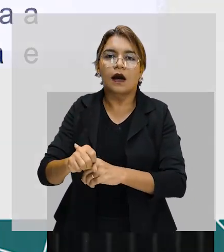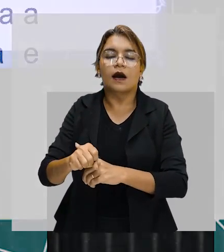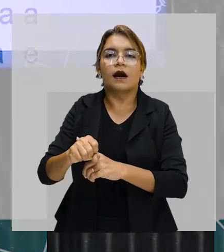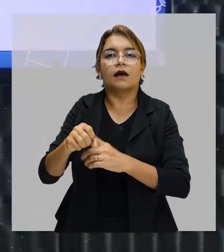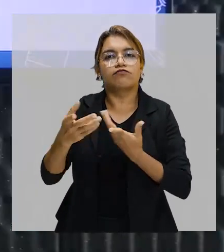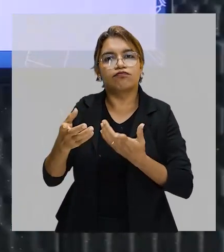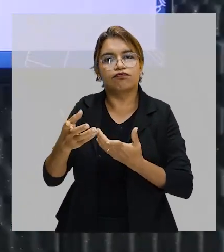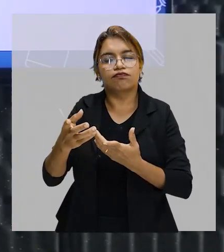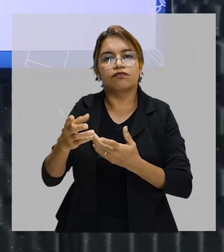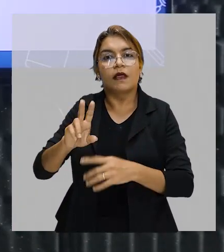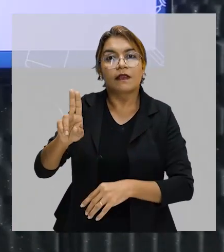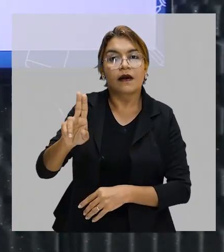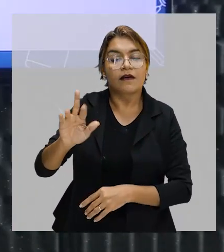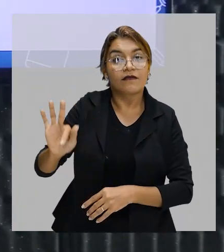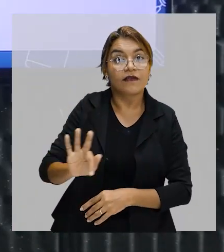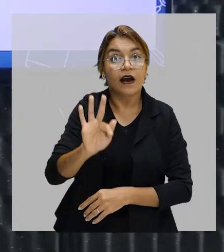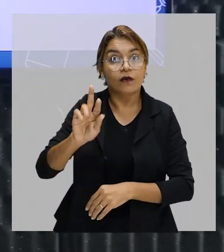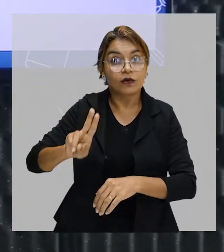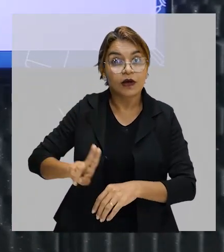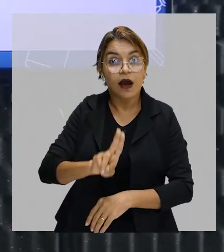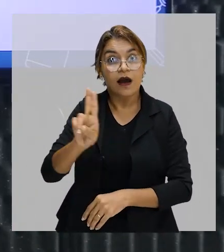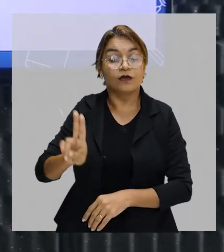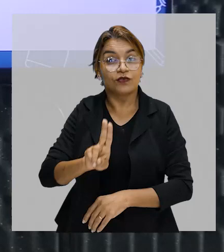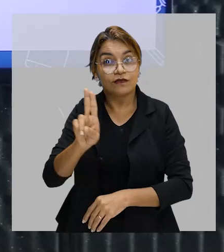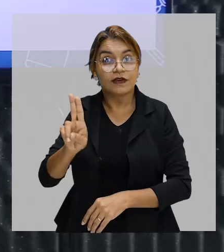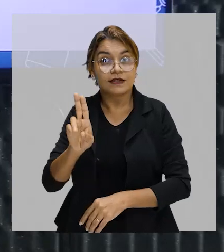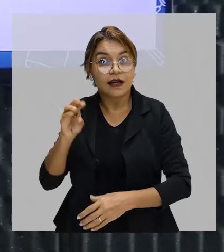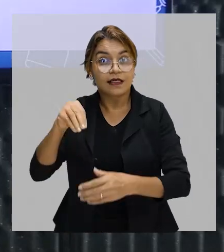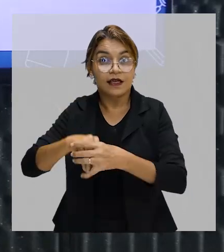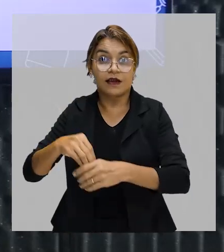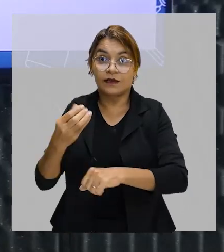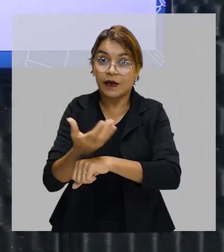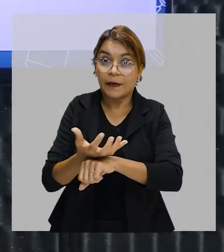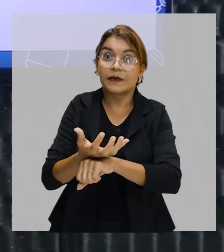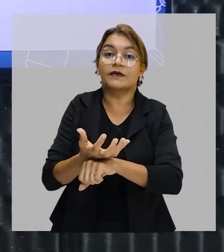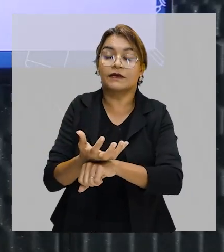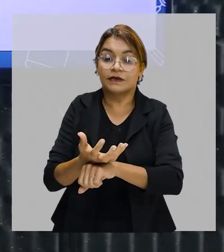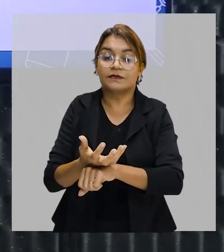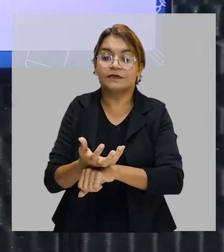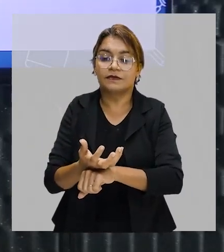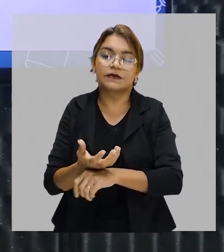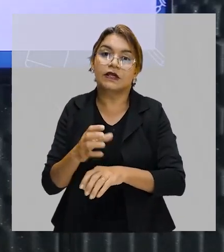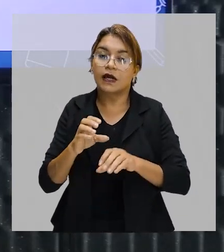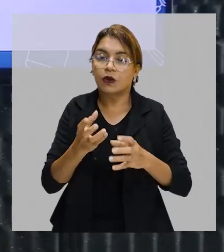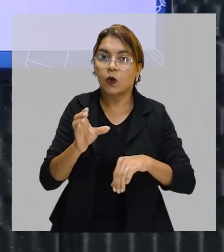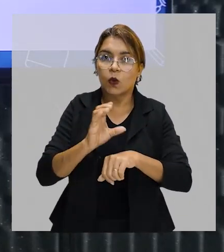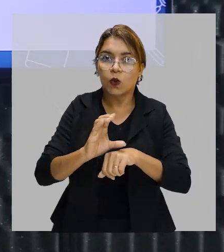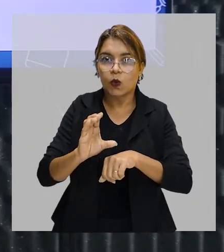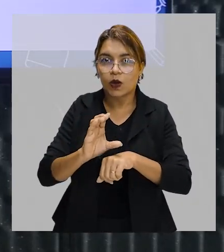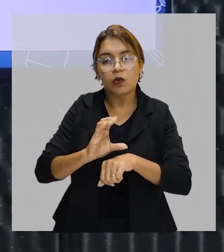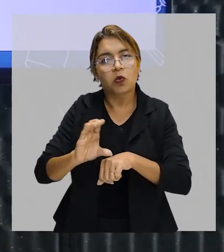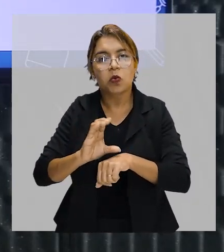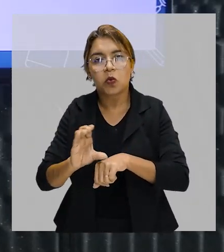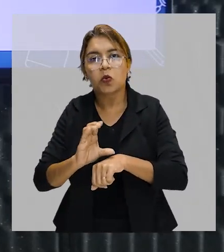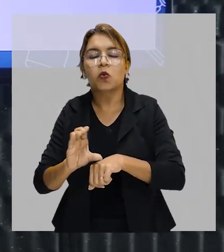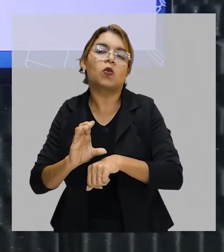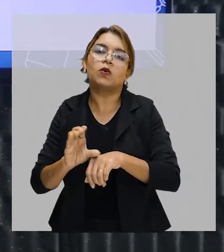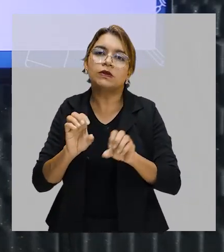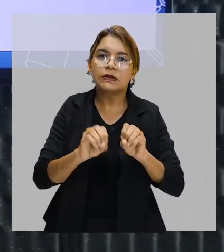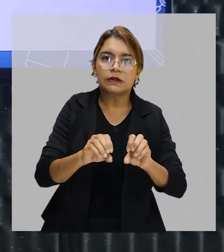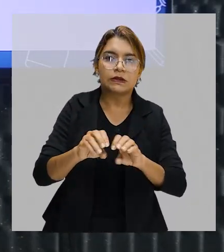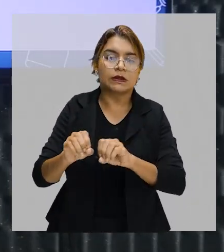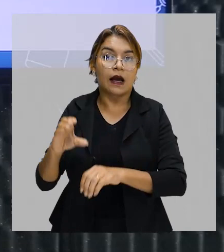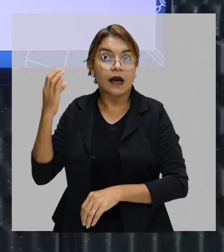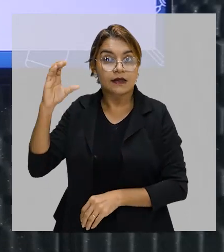ali como a gente chama na faculdade, em cursos de direito e também cursos voltados para a docência, além de tornar a sociologia de fato